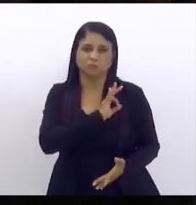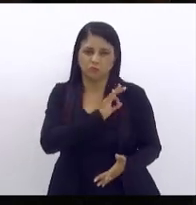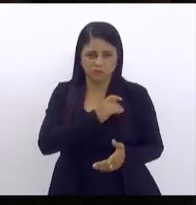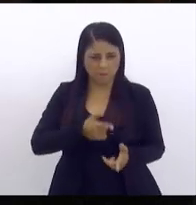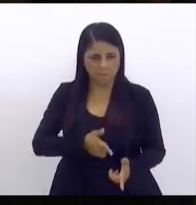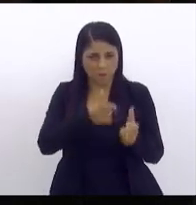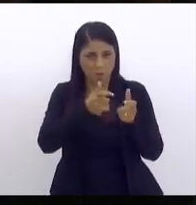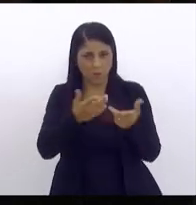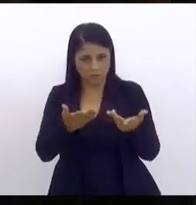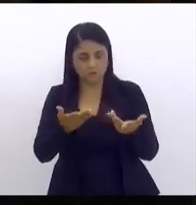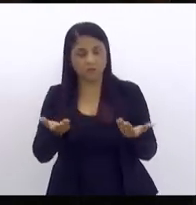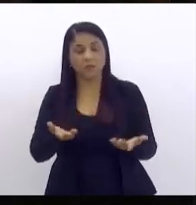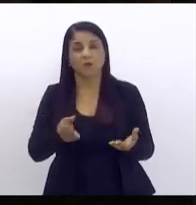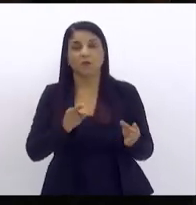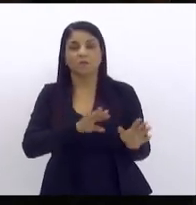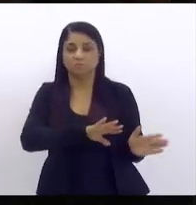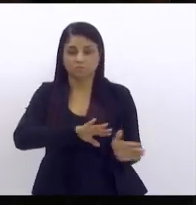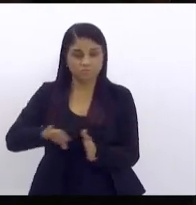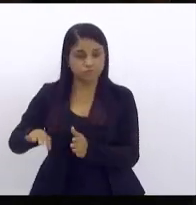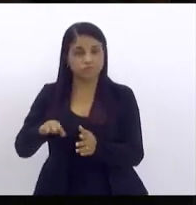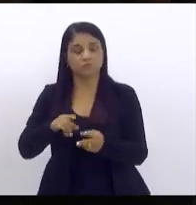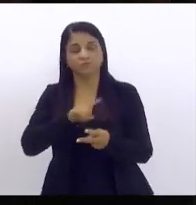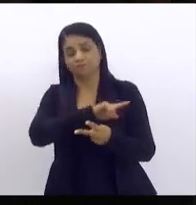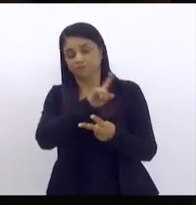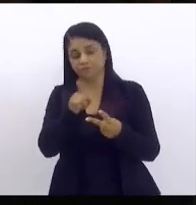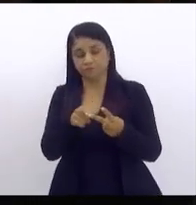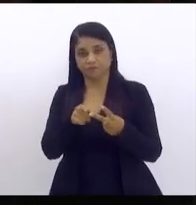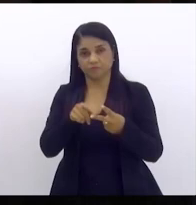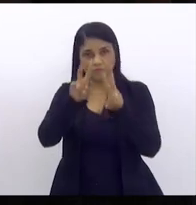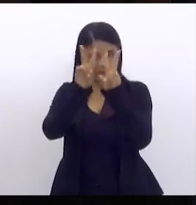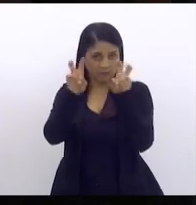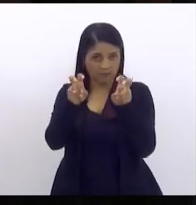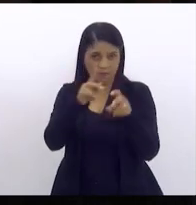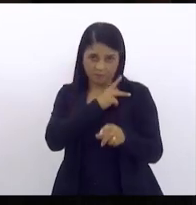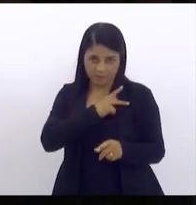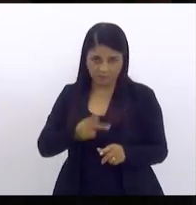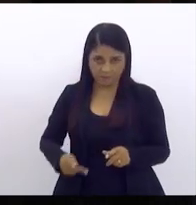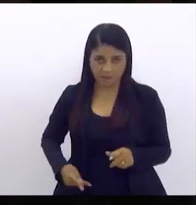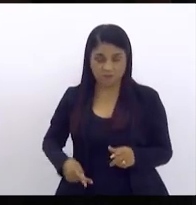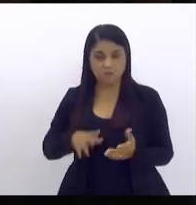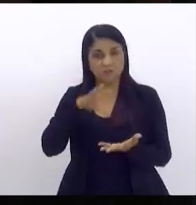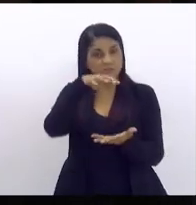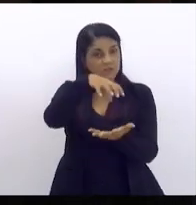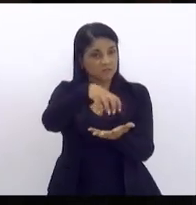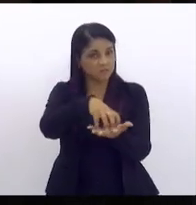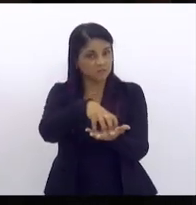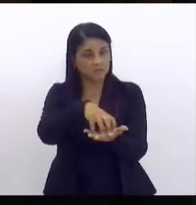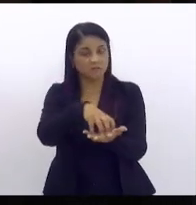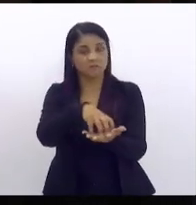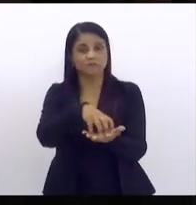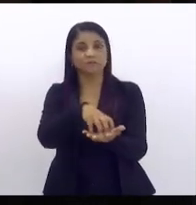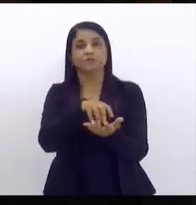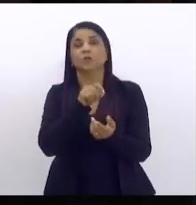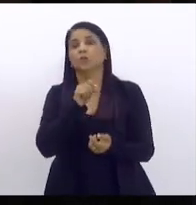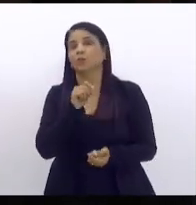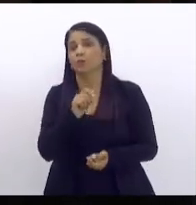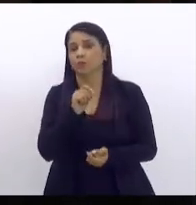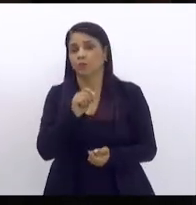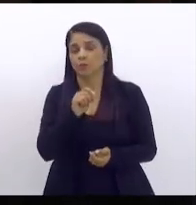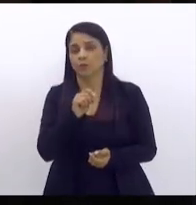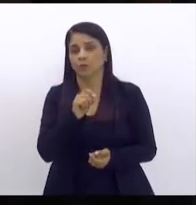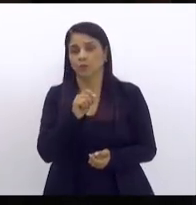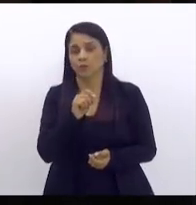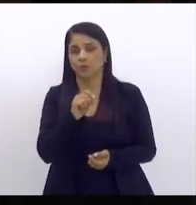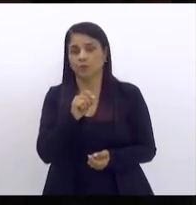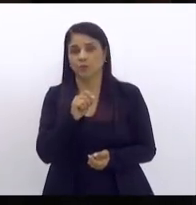mudando de assunto, senhor presidente, eu não poderia deixar de trazer aqui um elemento que é central hoje, que foi